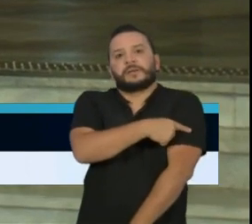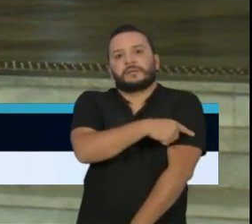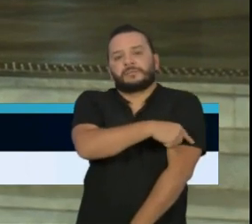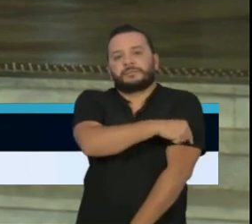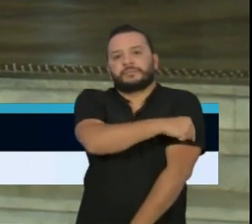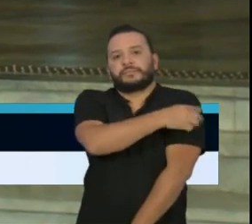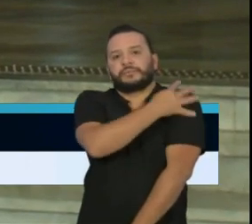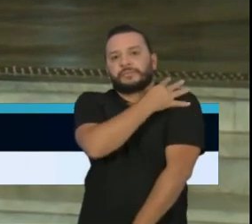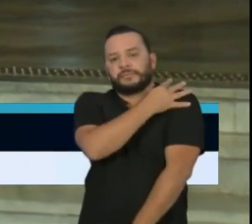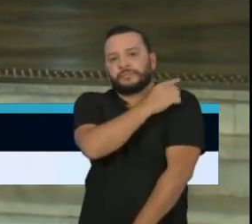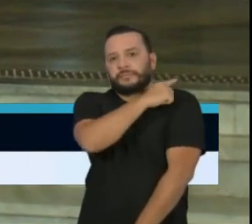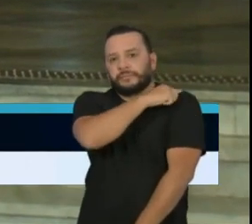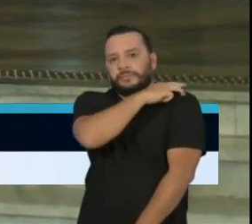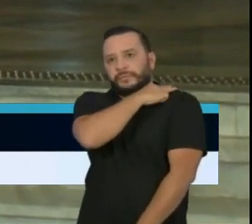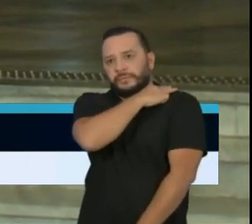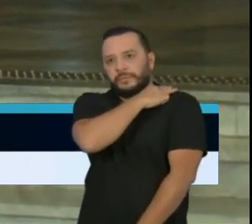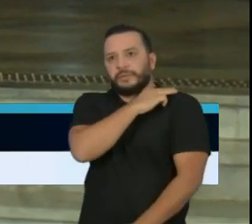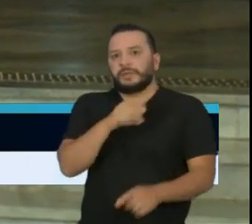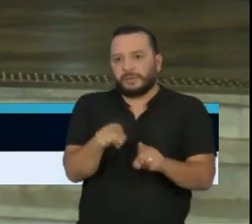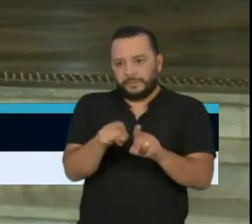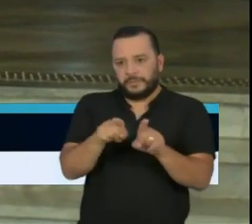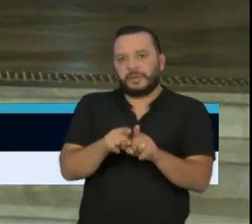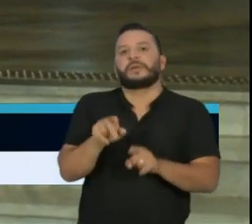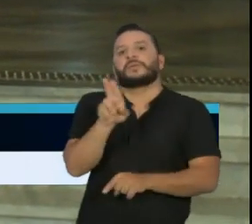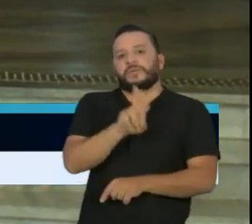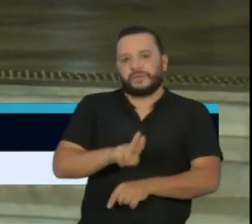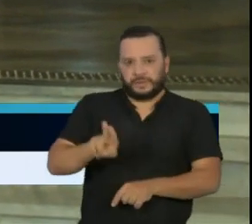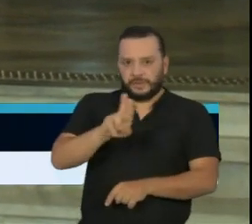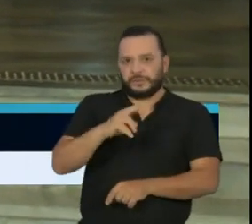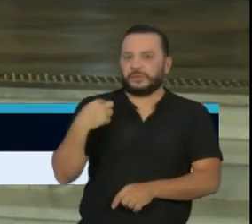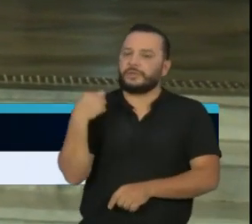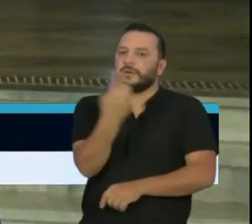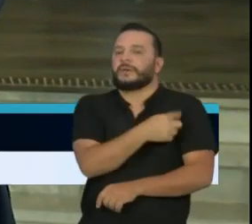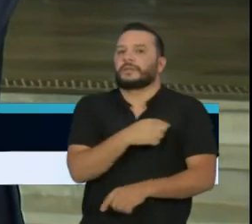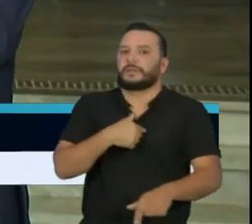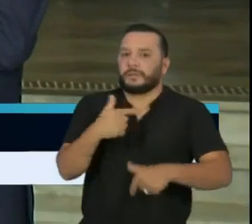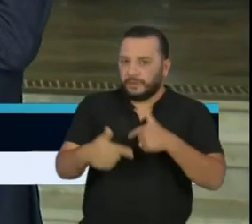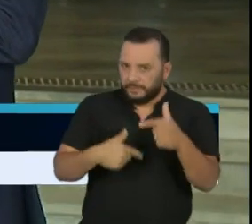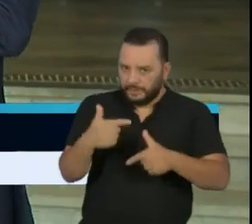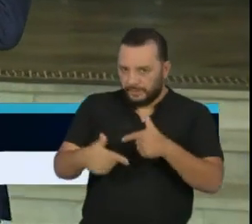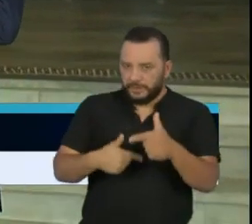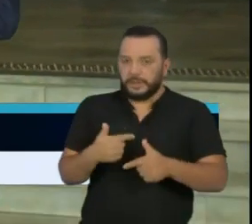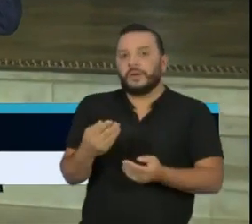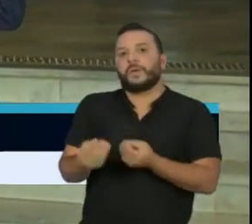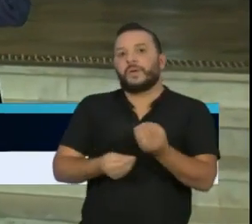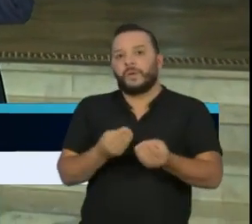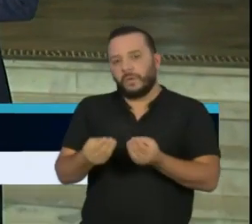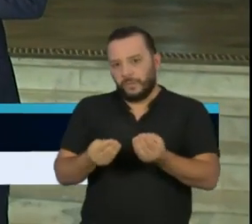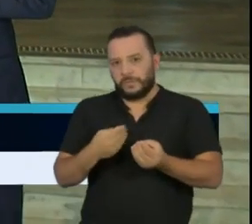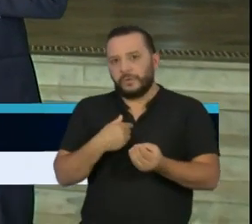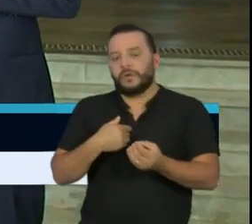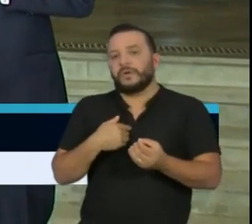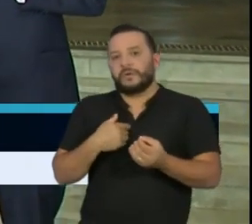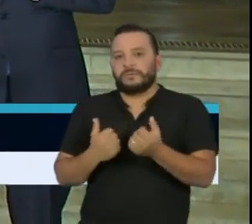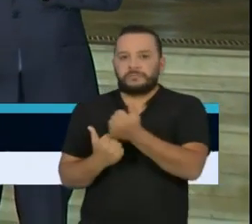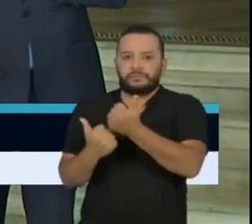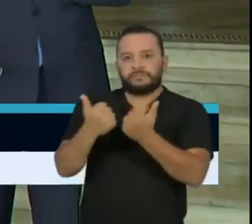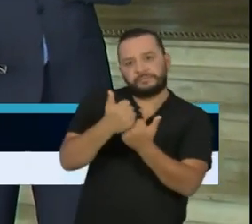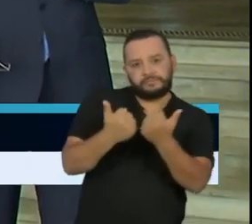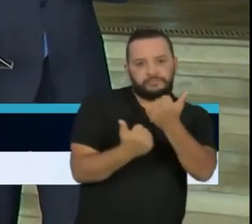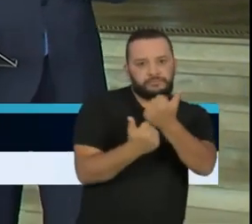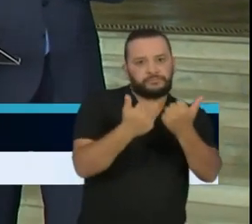posso dizer que também para o ensino superior, nós estamos trabalhando a volta em forma de rodízios,